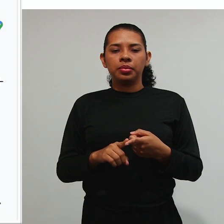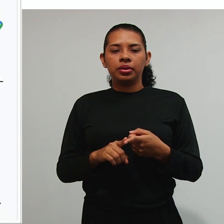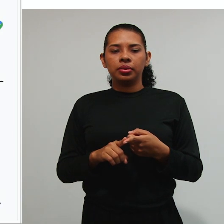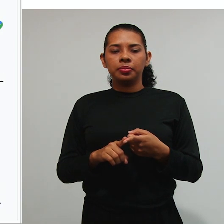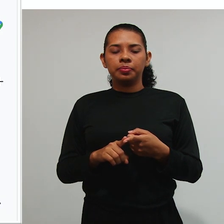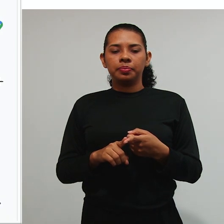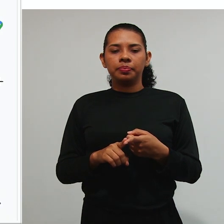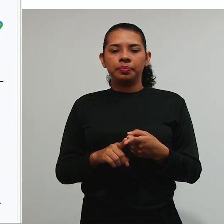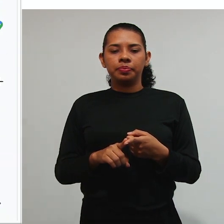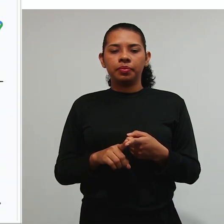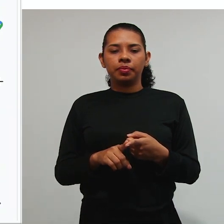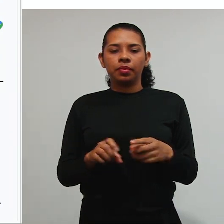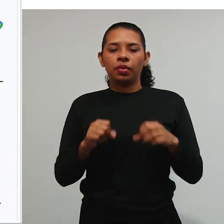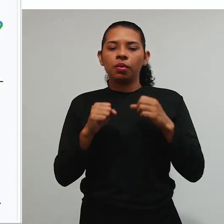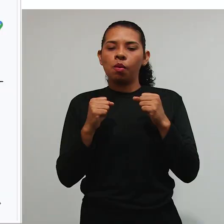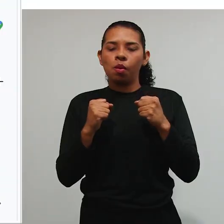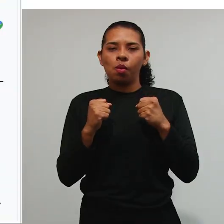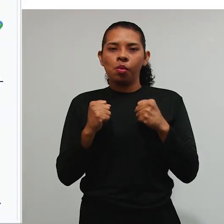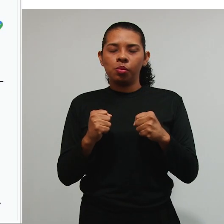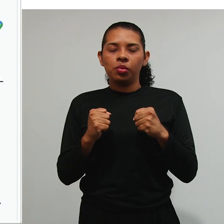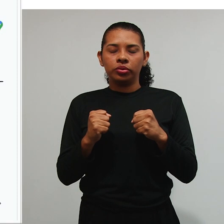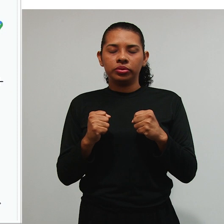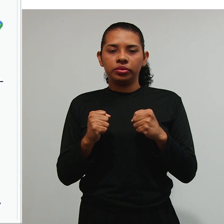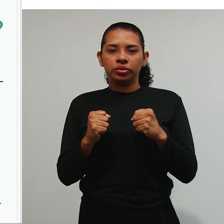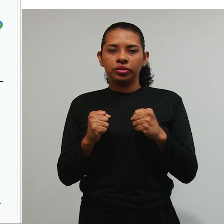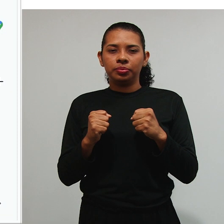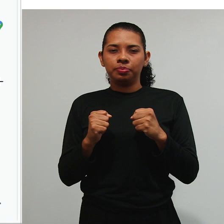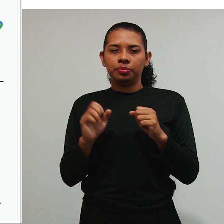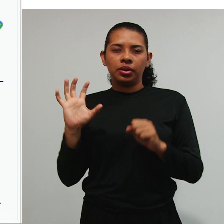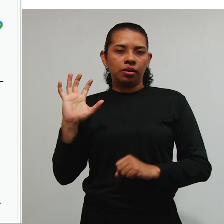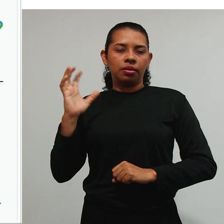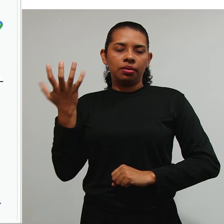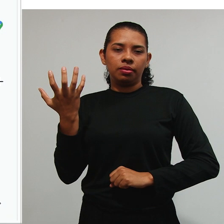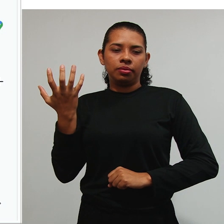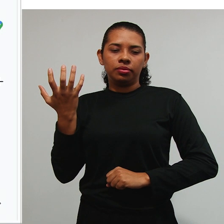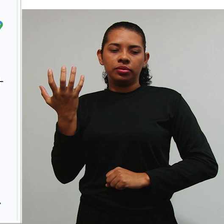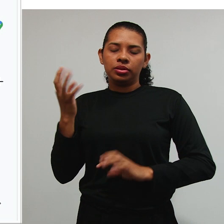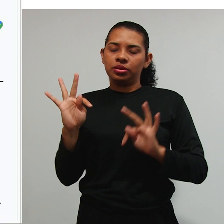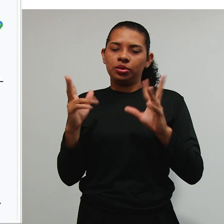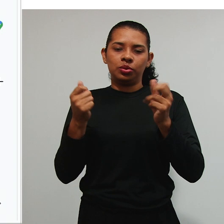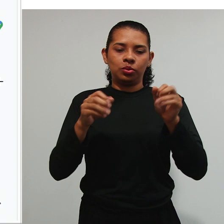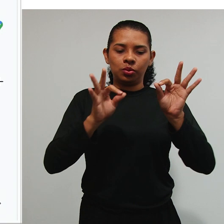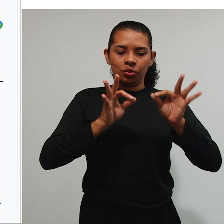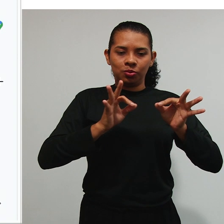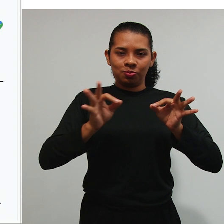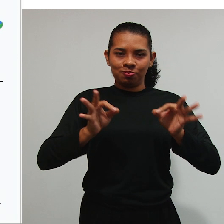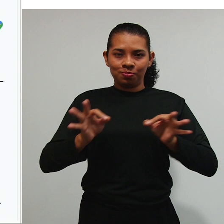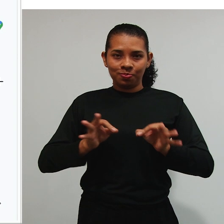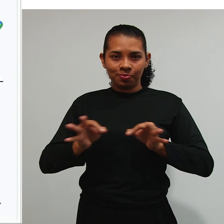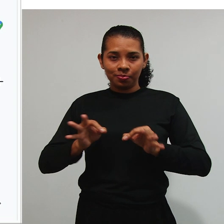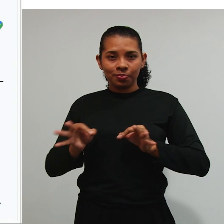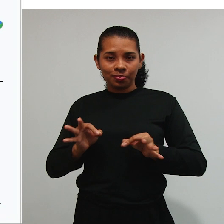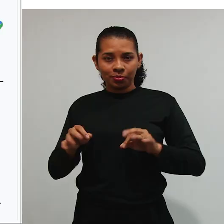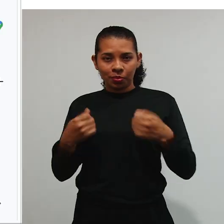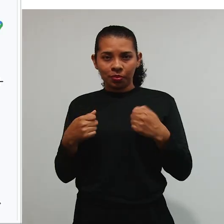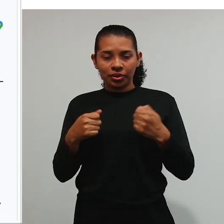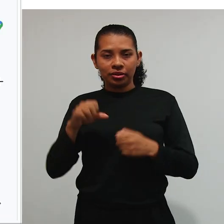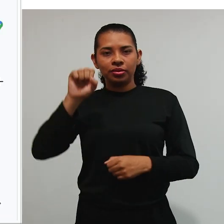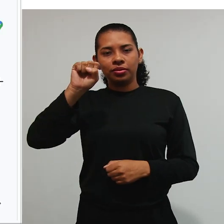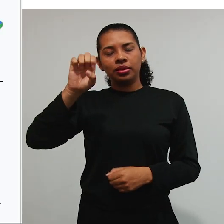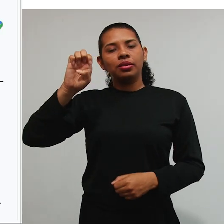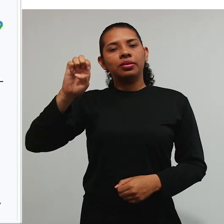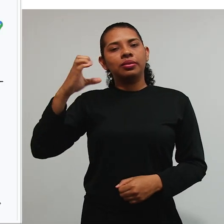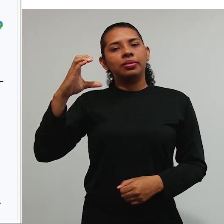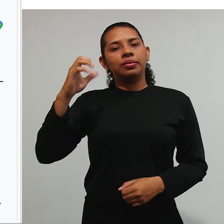Google Docs é o mesmo procedimento, tá, gente? Então, olha só, eu tenho aqui a